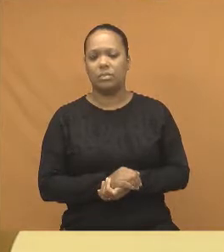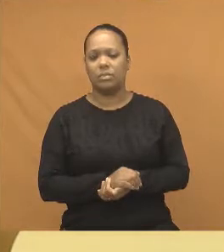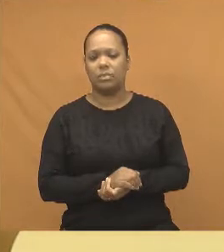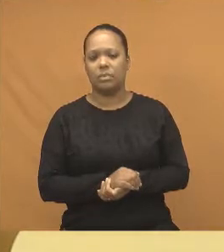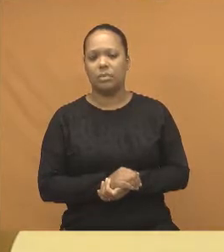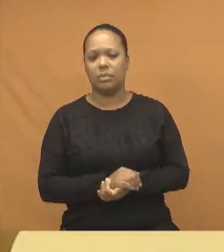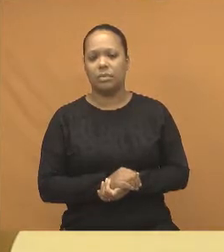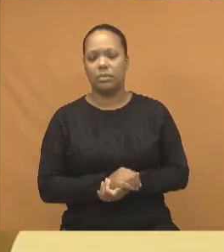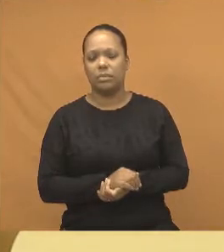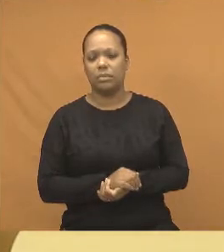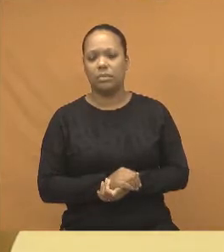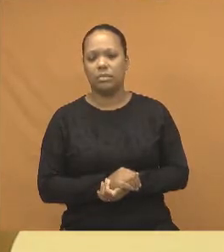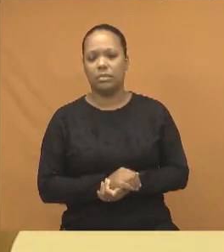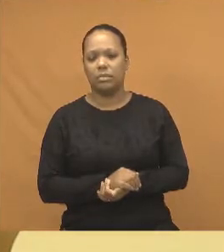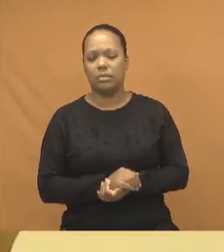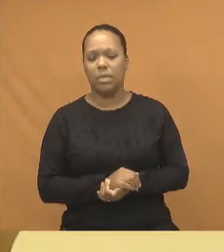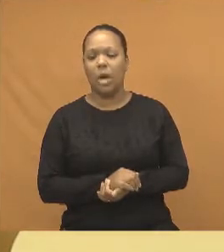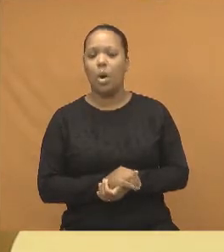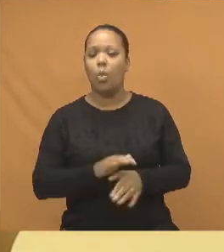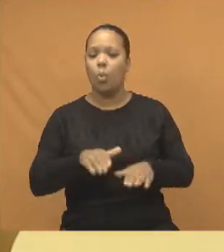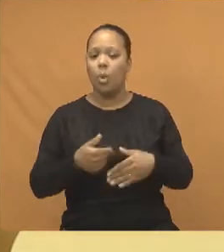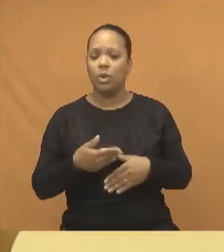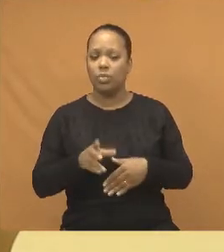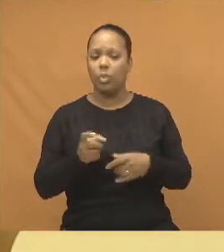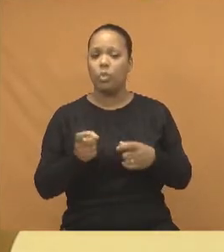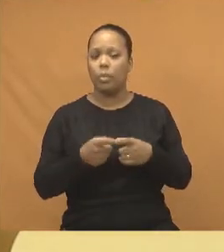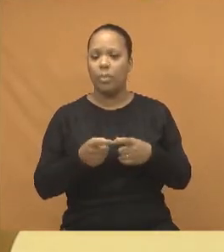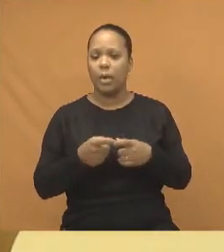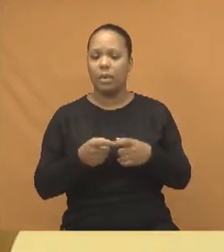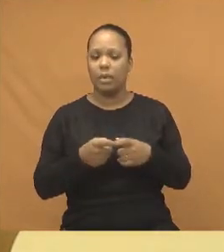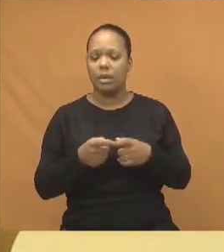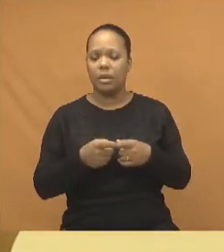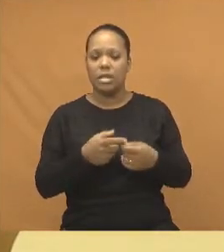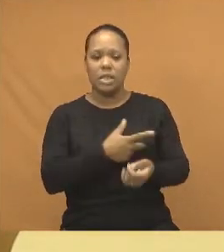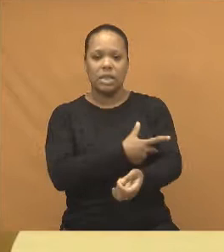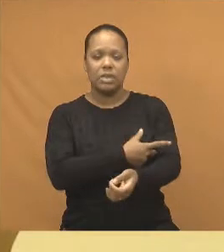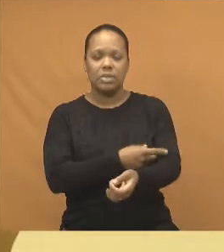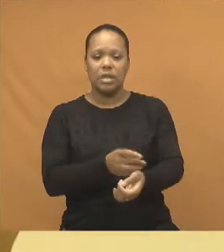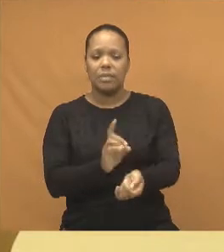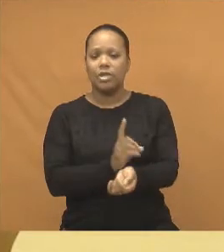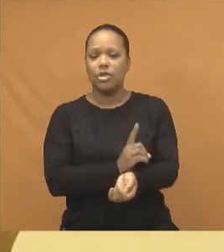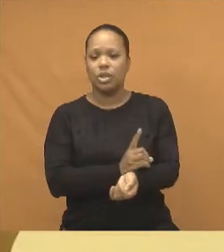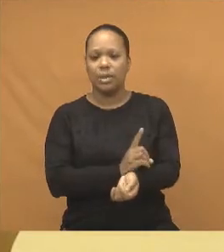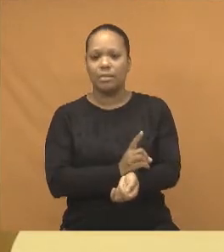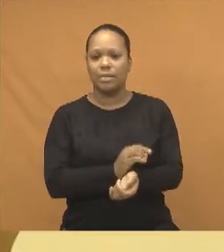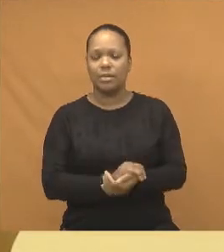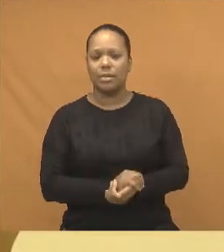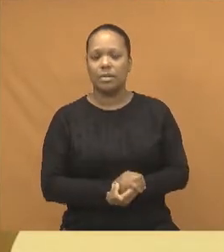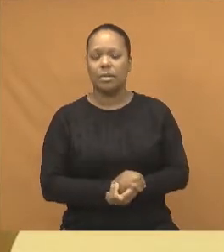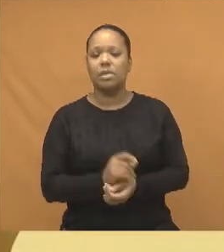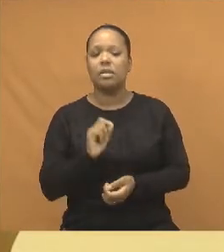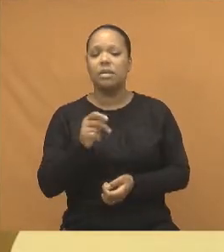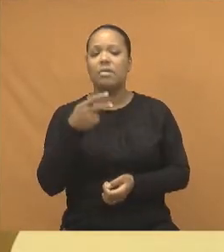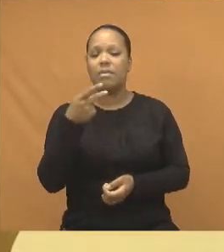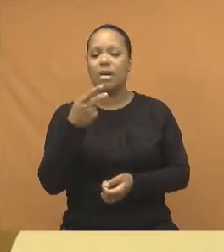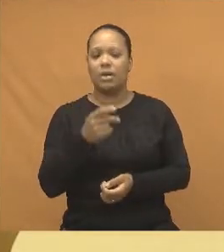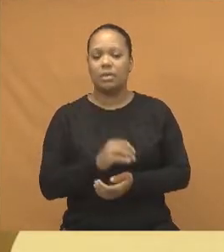Então, quando eu vou passar no médico para fazer o exame de diabetes, o que eles